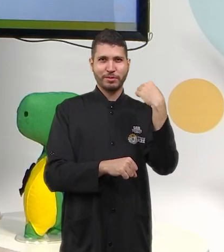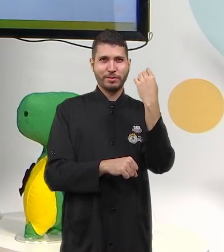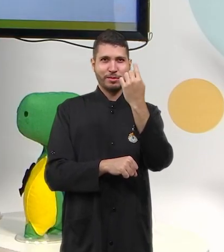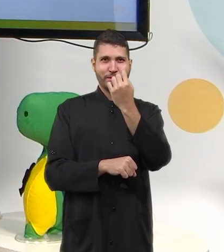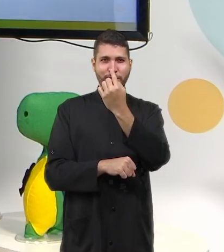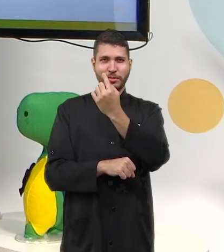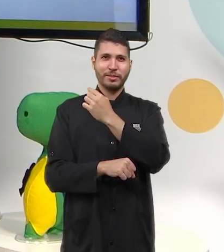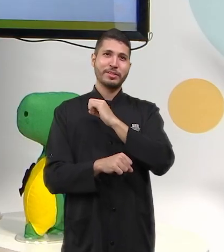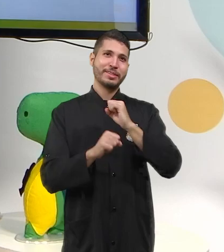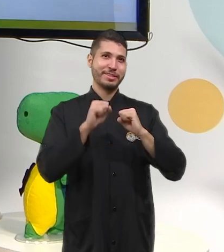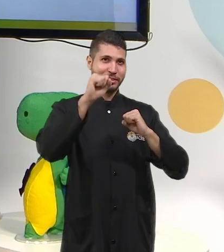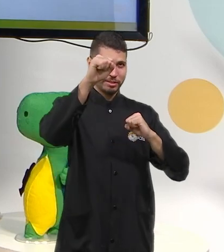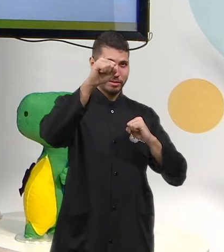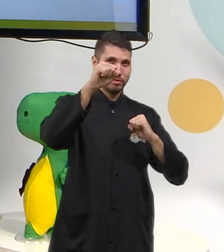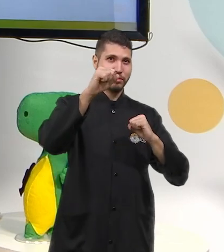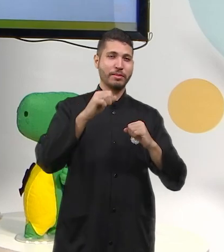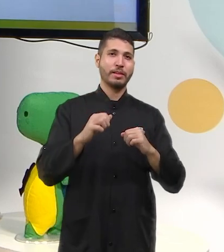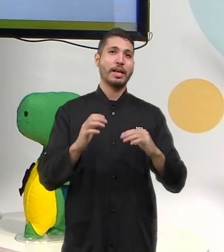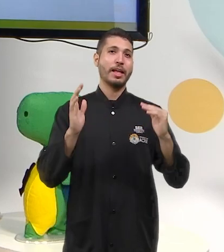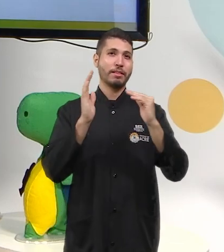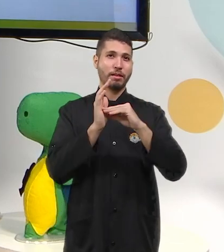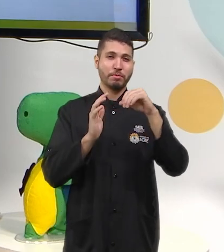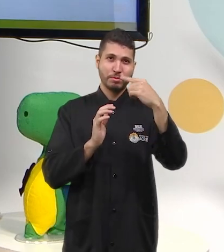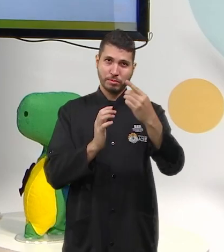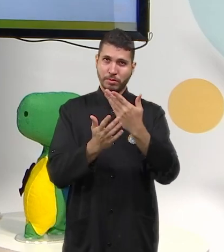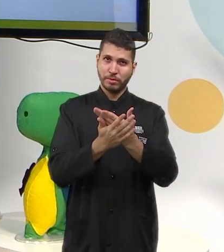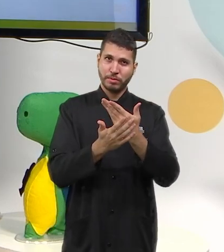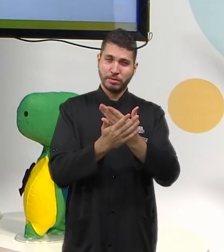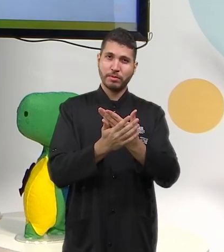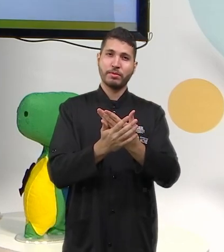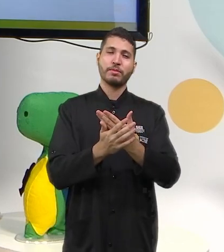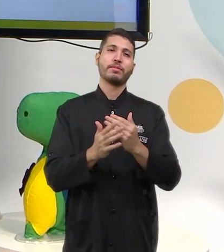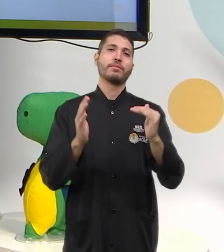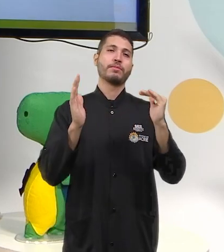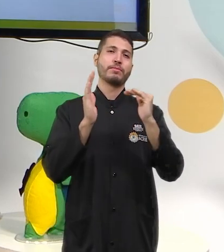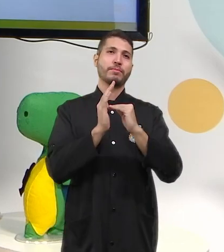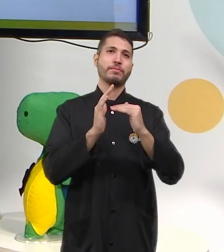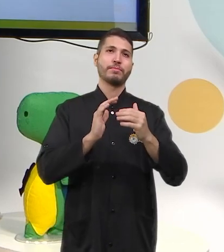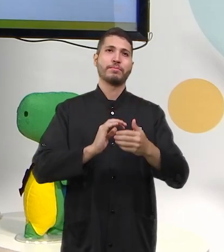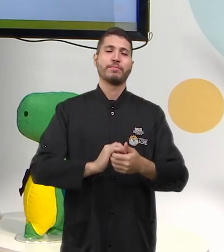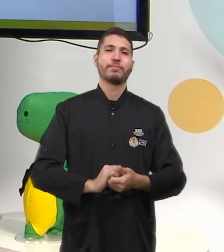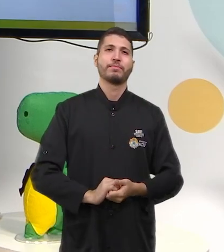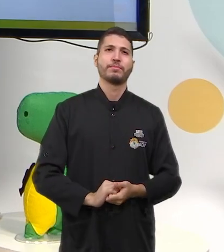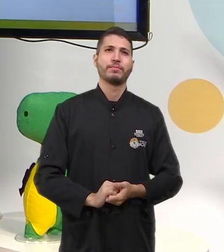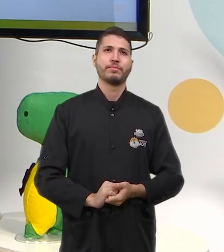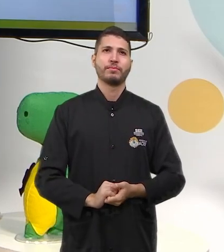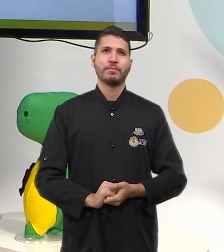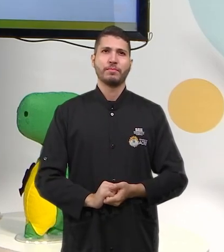gostado da aula sobre capacidades físicas. Nos vemos em uma próxima oportunidade e até mais. Tchau, tchau!